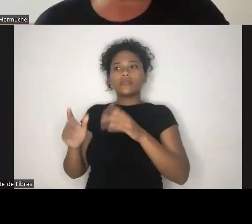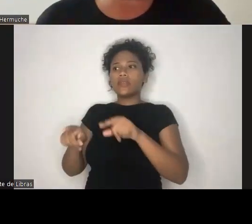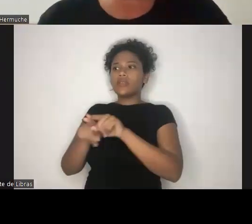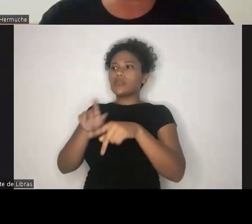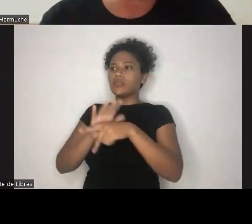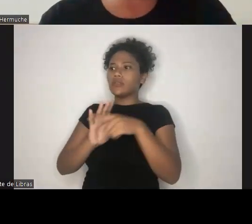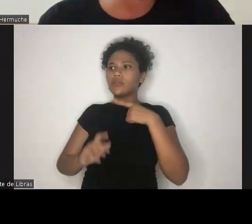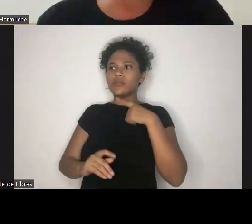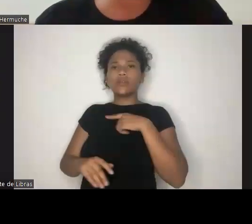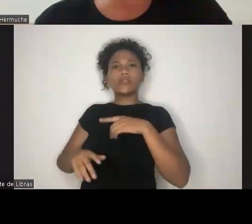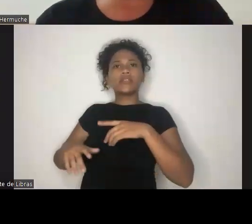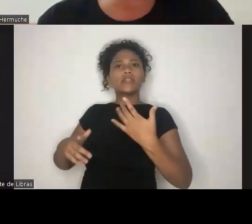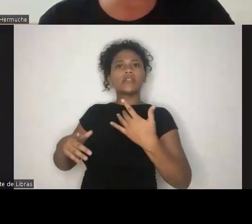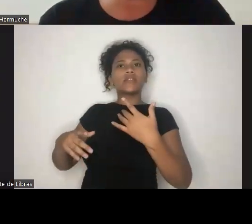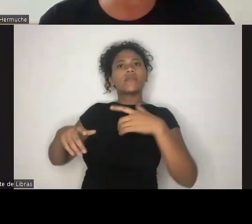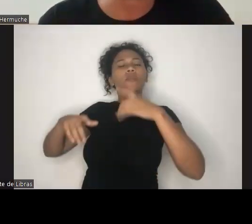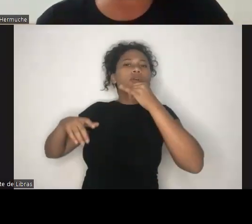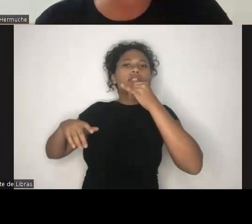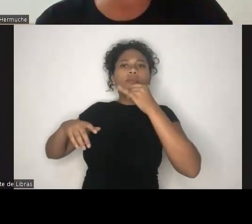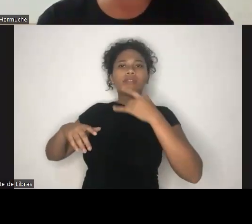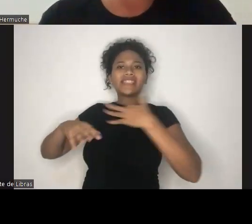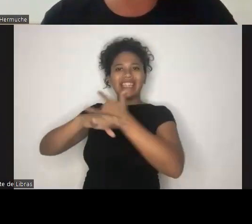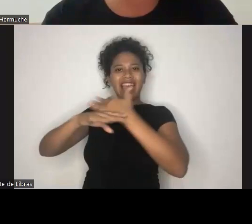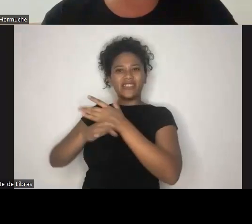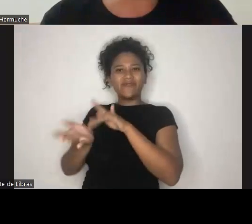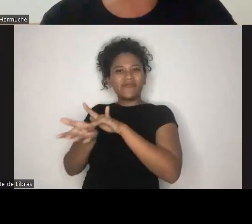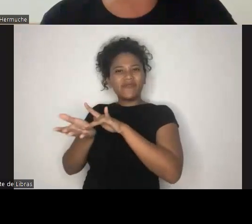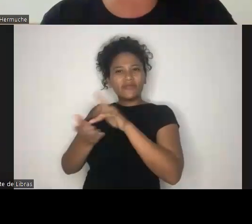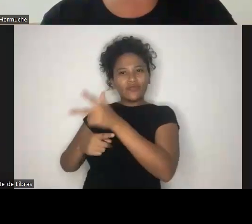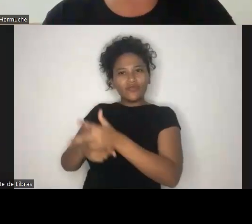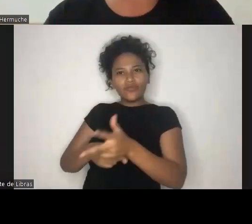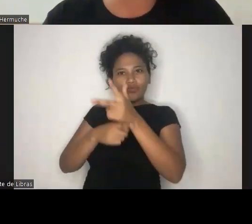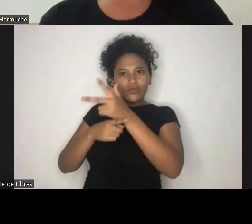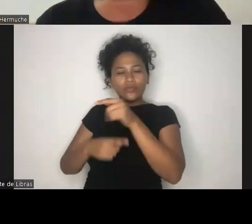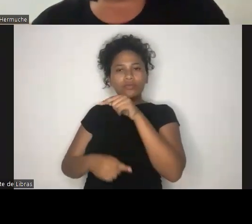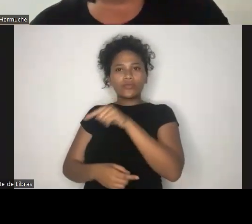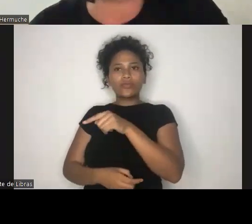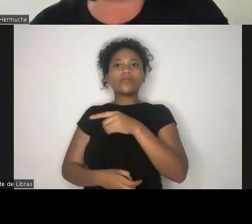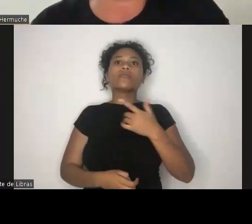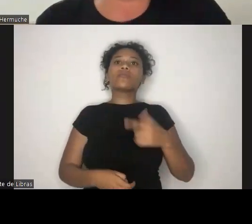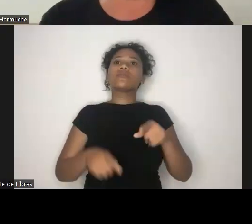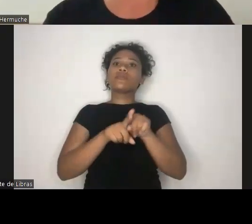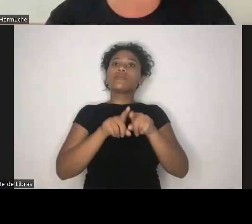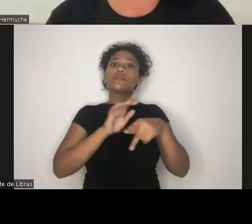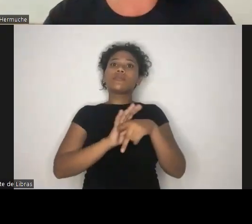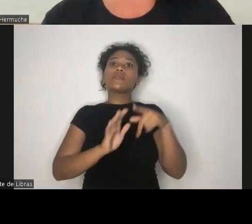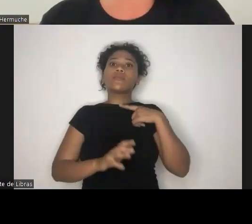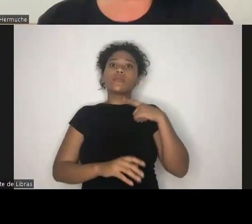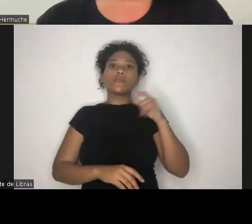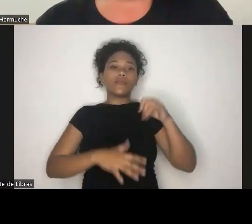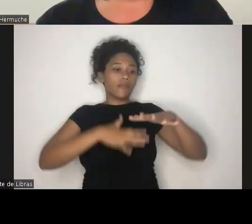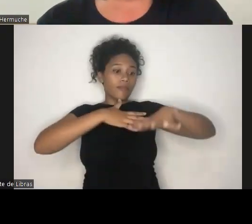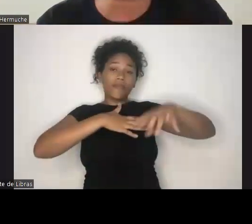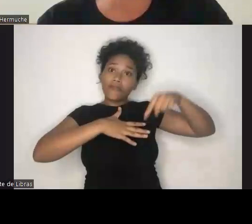cenográfica onde a gente constrói 50 casas esse aqui do outro lado do Paraíso que passa por uma planta depois